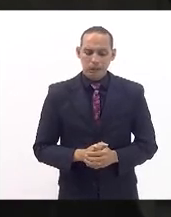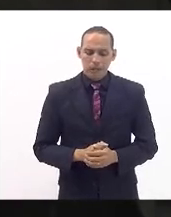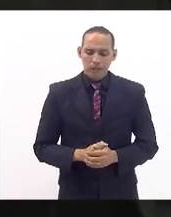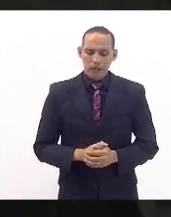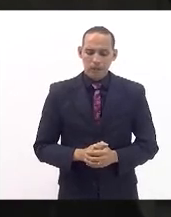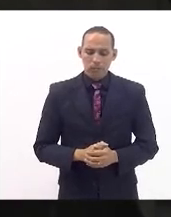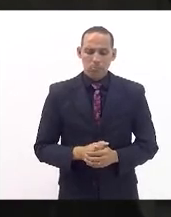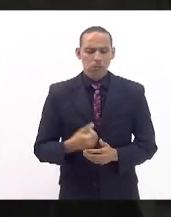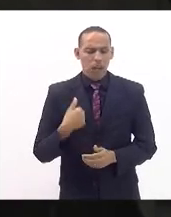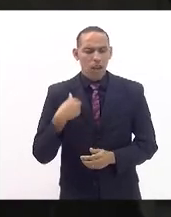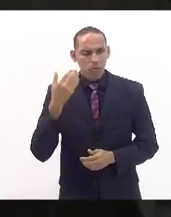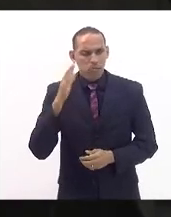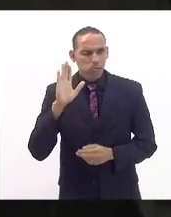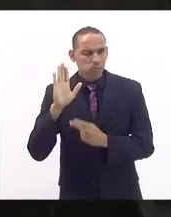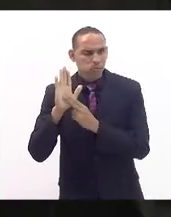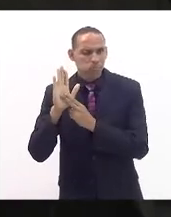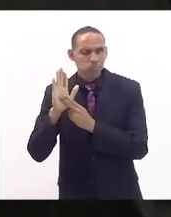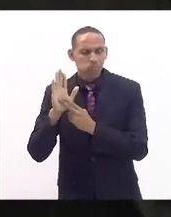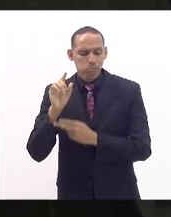eu confesso-me